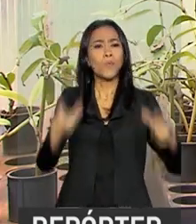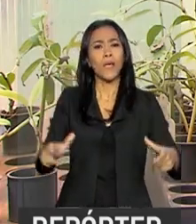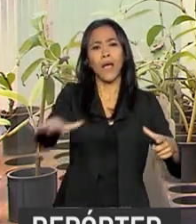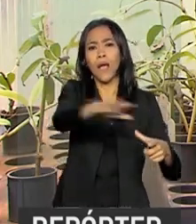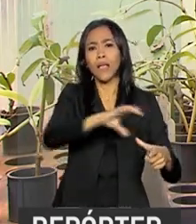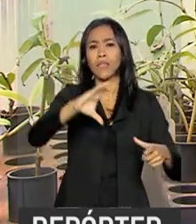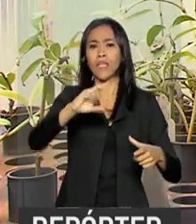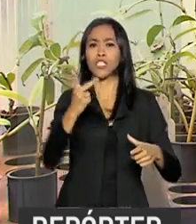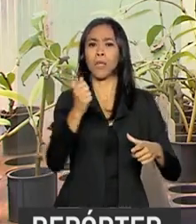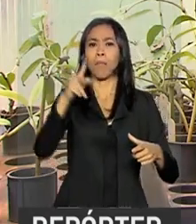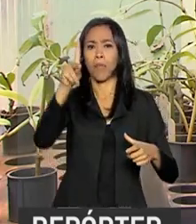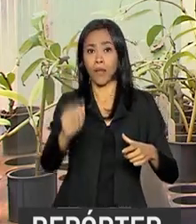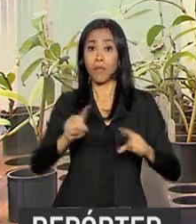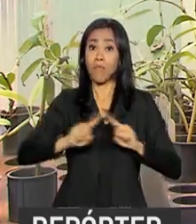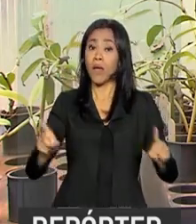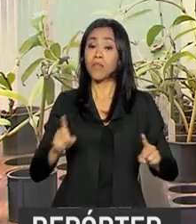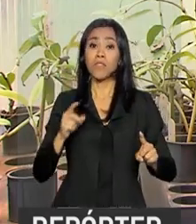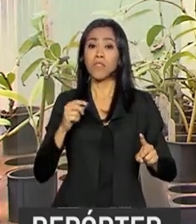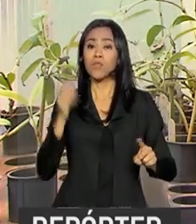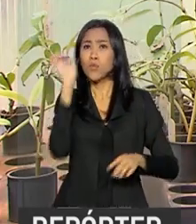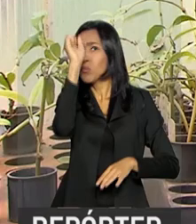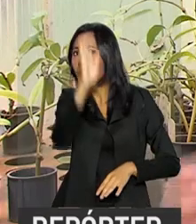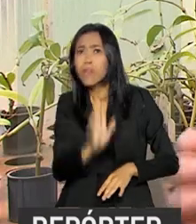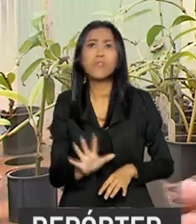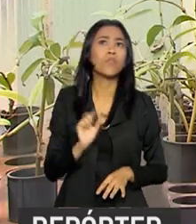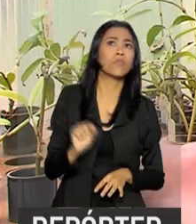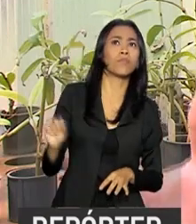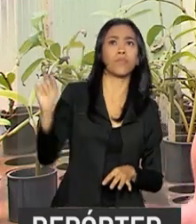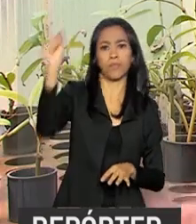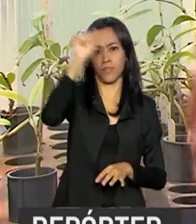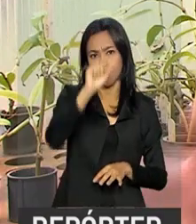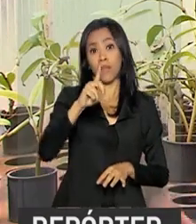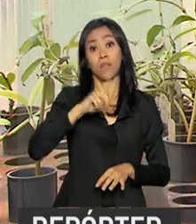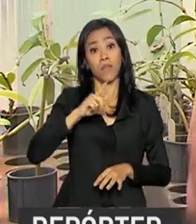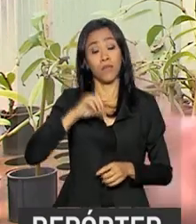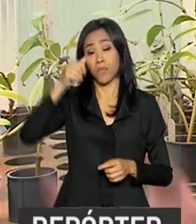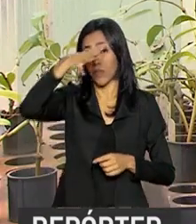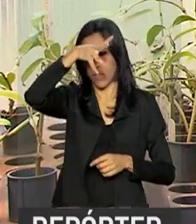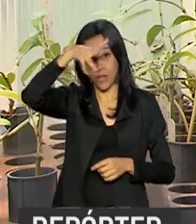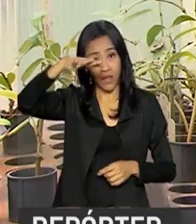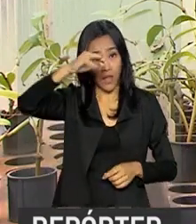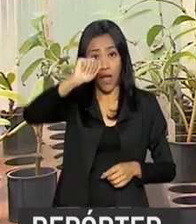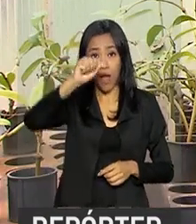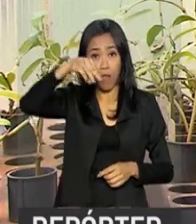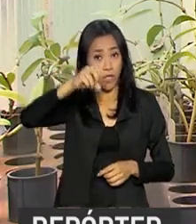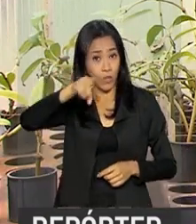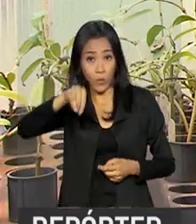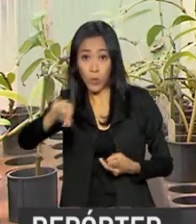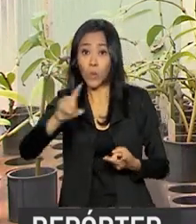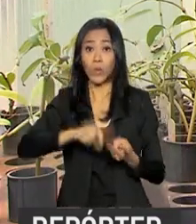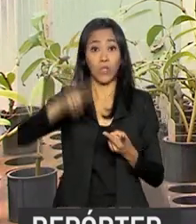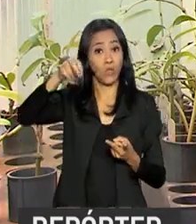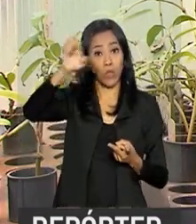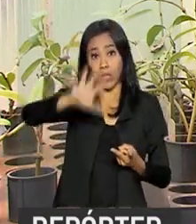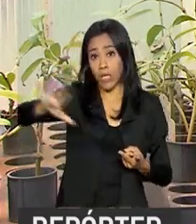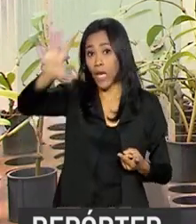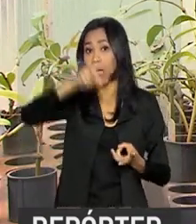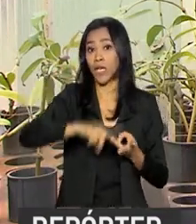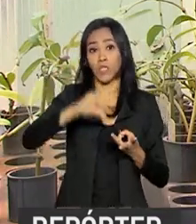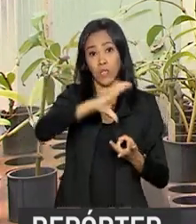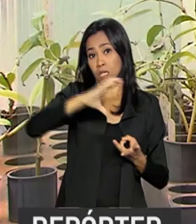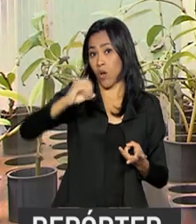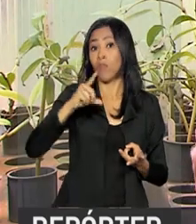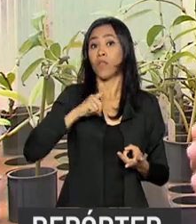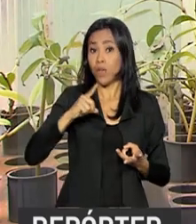parques nacionais do brasil inteiro e isso é muito importante porque nós temos pac na amazônia no nordeste e no centro oeste então todas